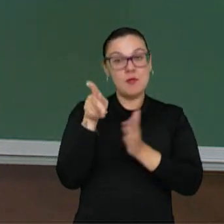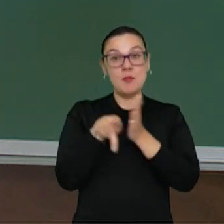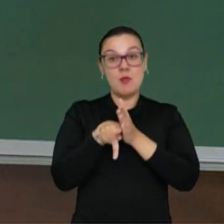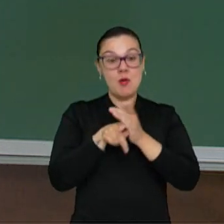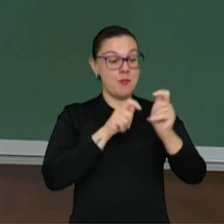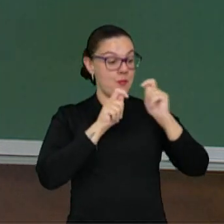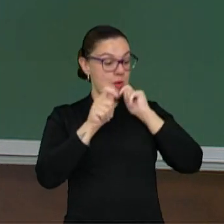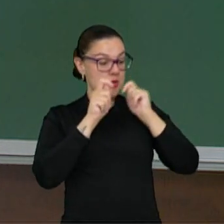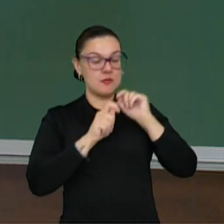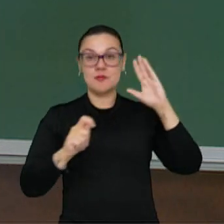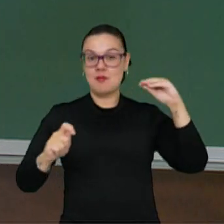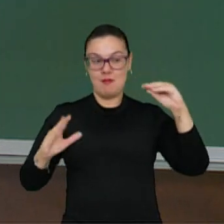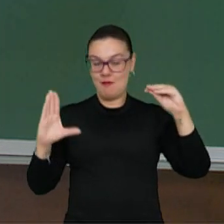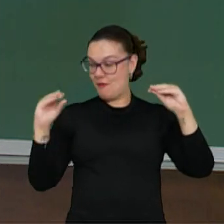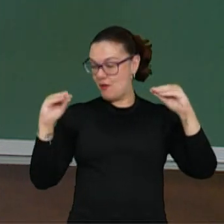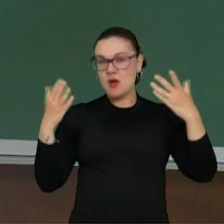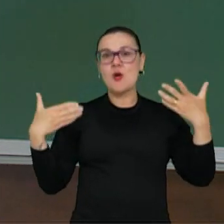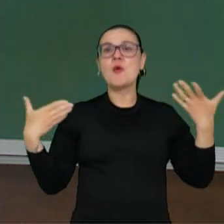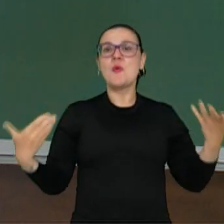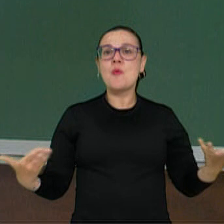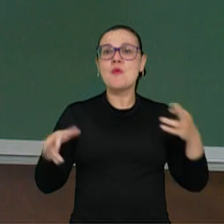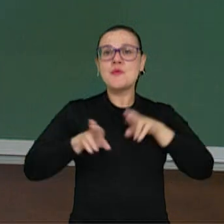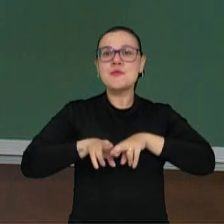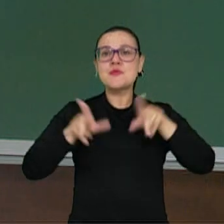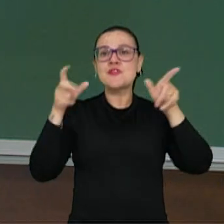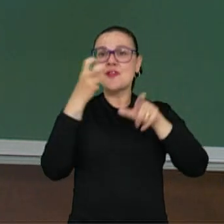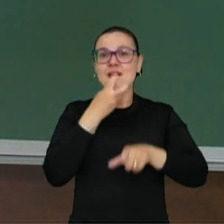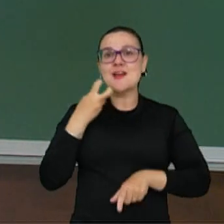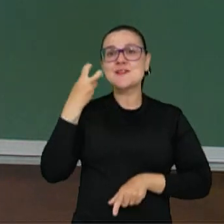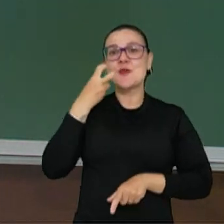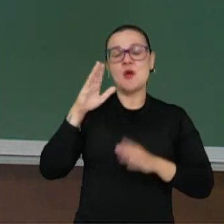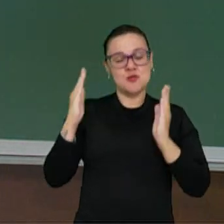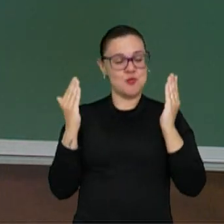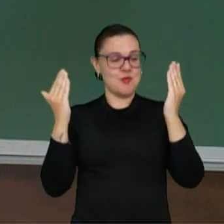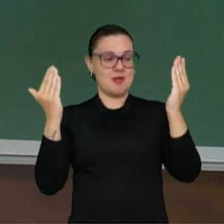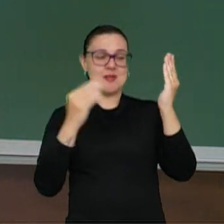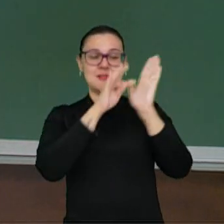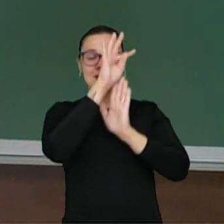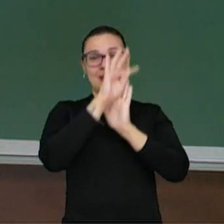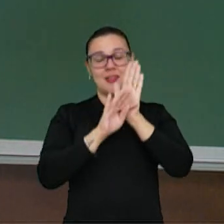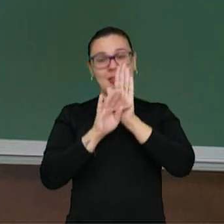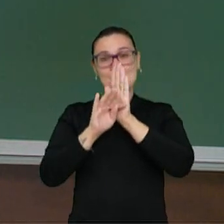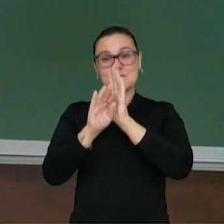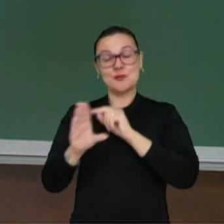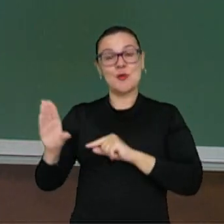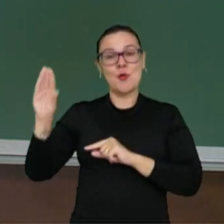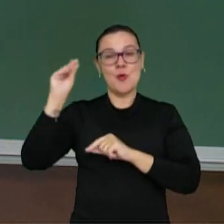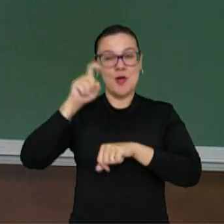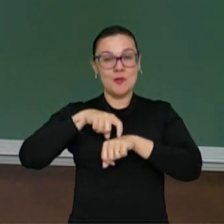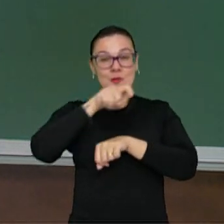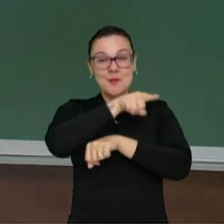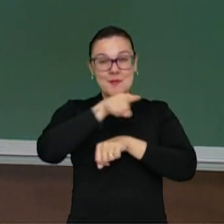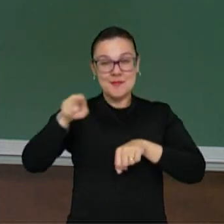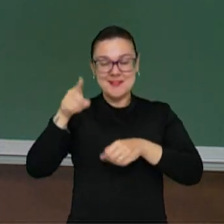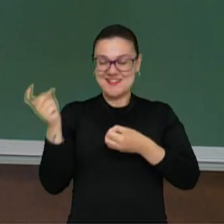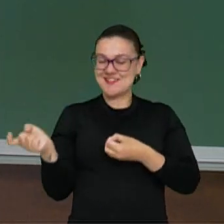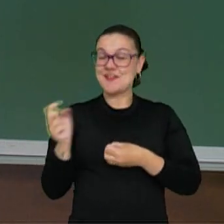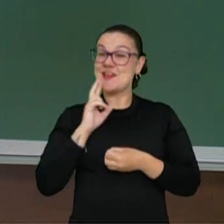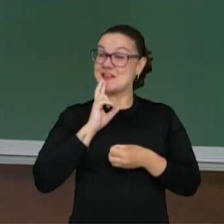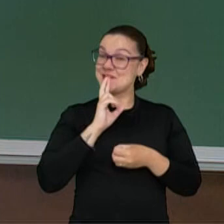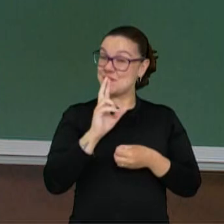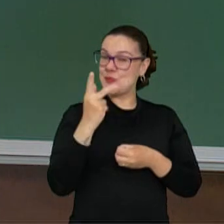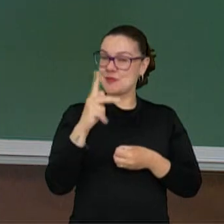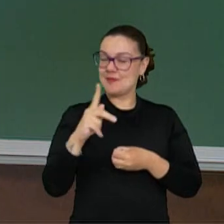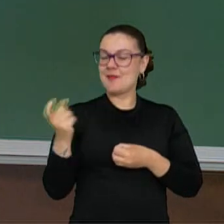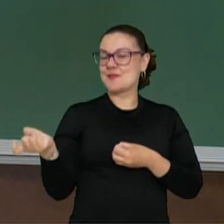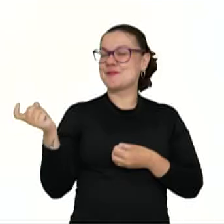oral. Quais as diferenças que você poderia apontar entre esses dois tipos de entrevistas? Eu vou dar um tempinho para você, você responde